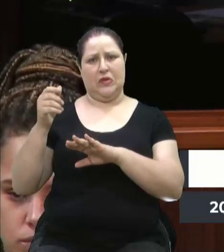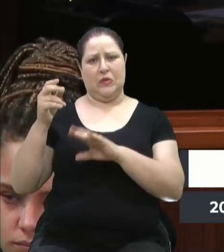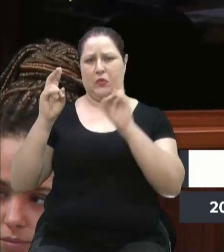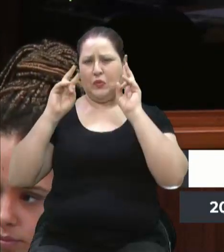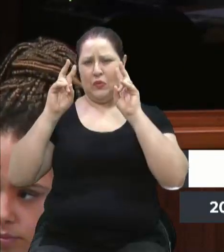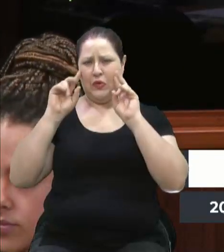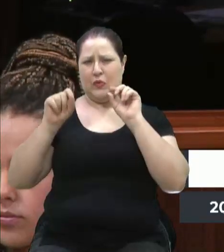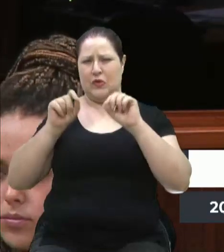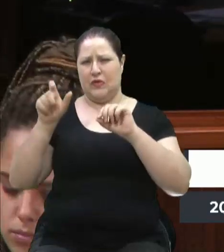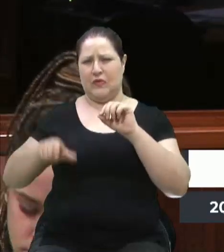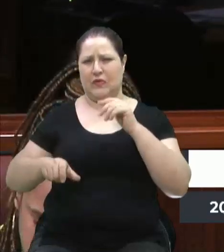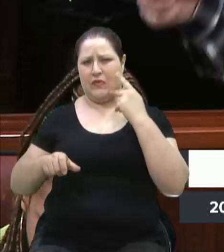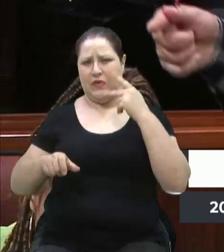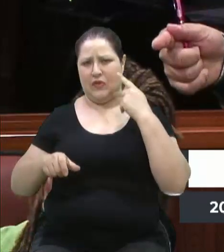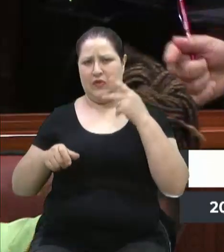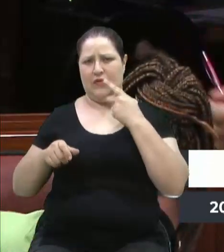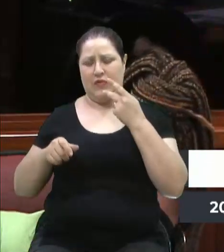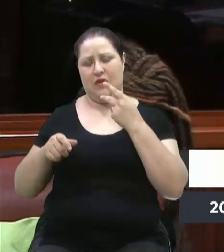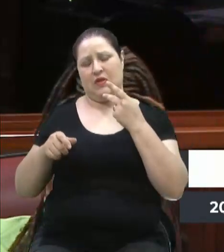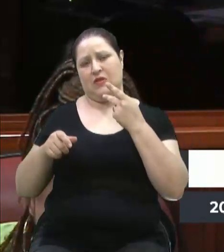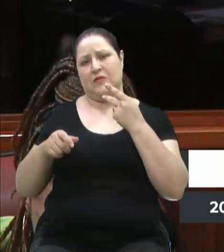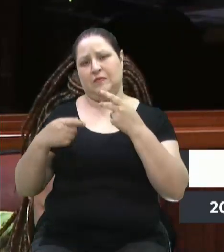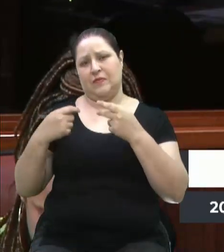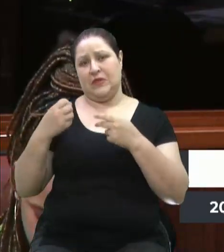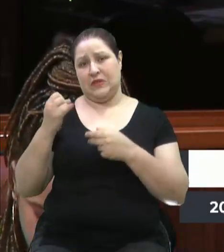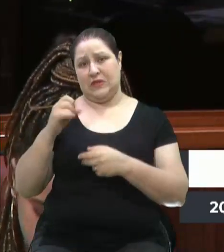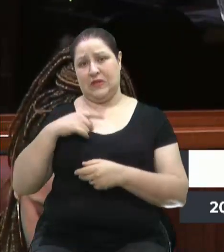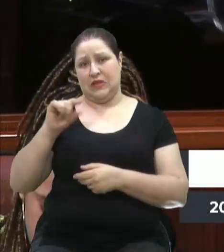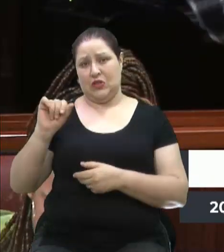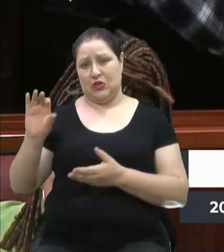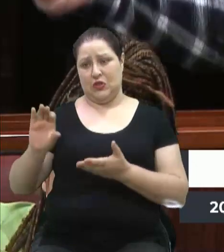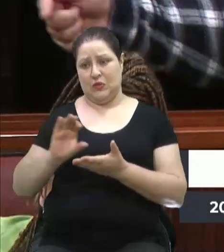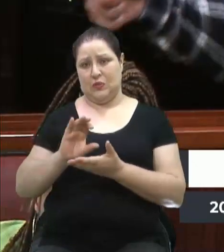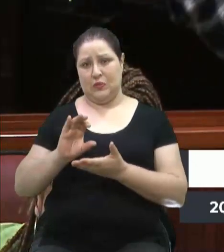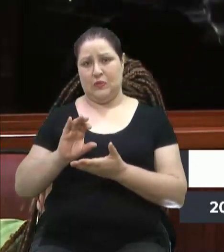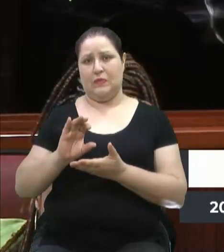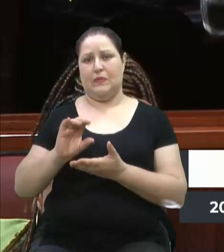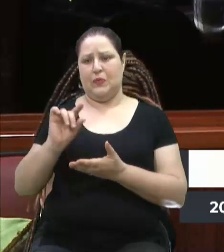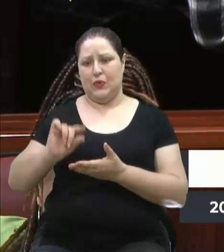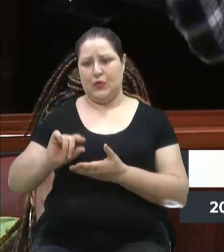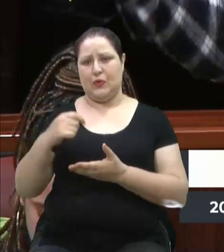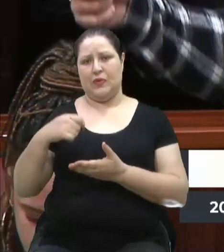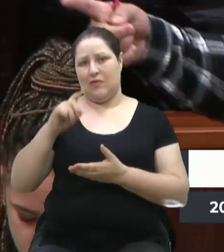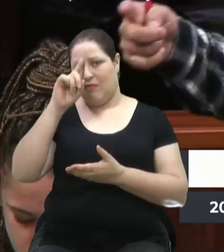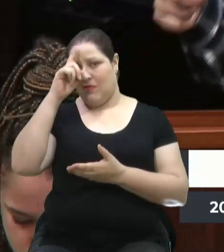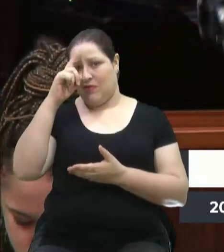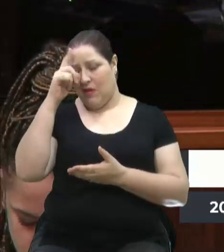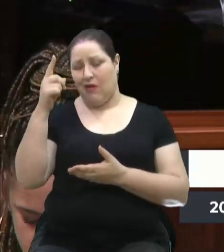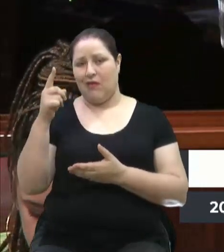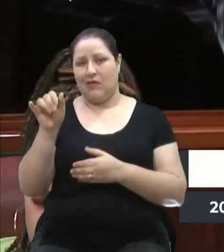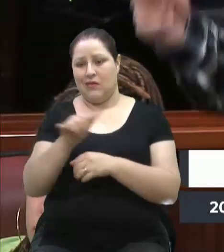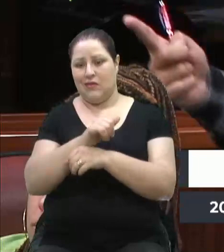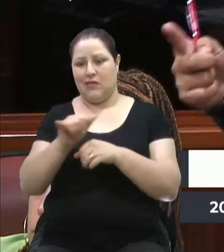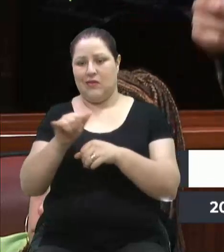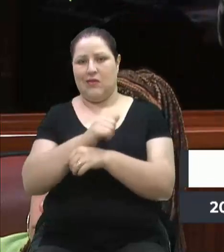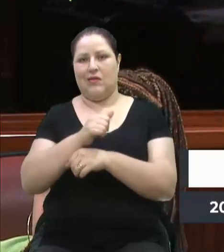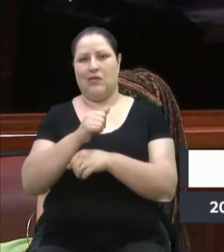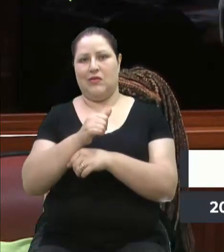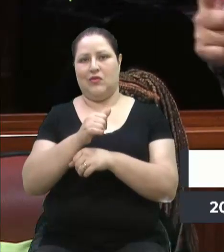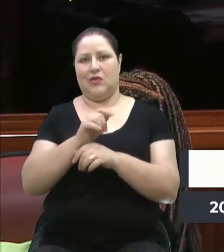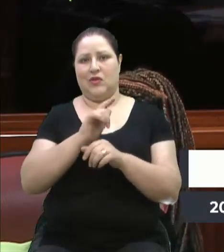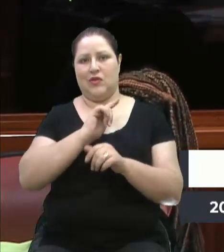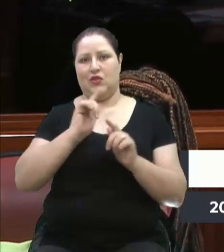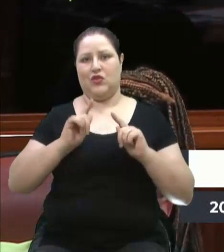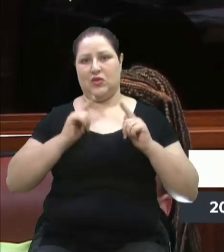pouco recurso, tem que ser criativo na gestão. Então, que sejamos criativos para responder às demandas